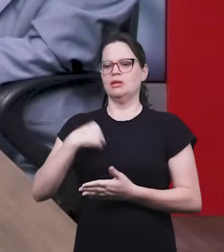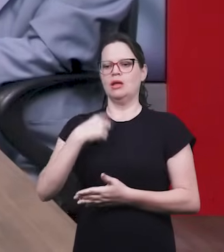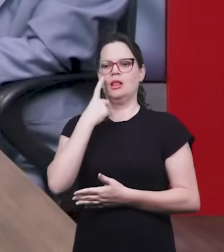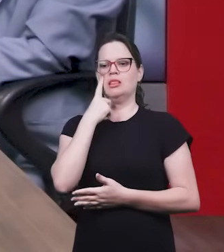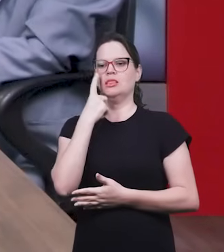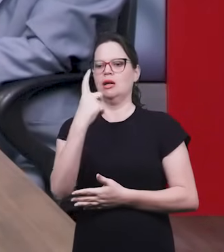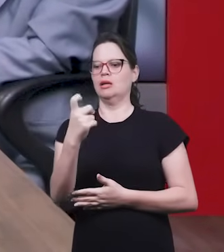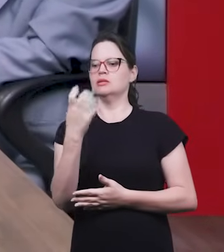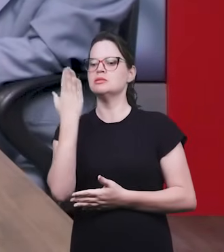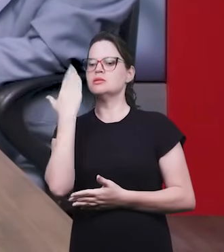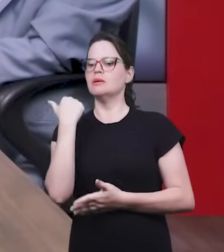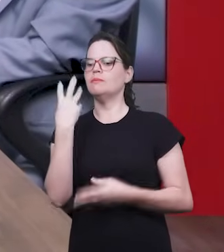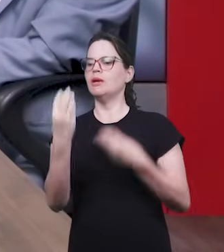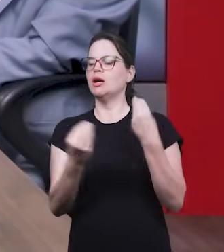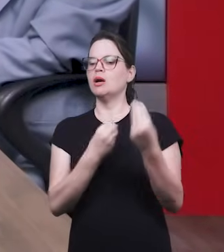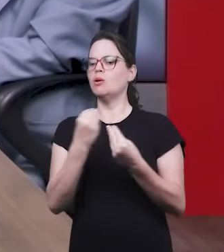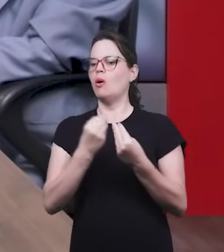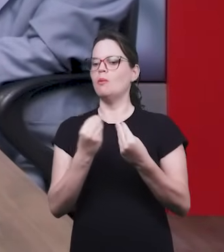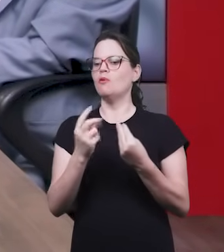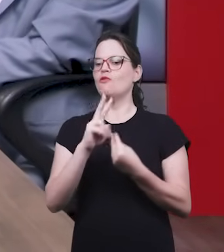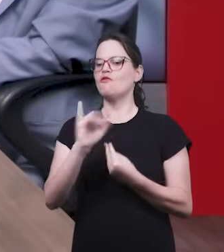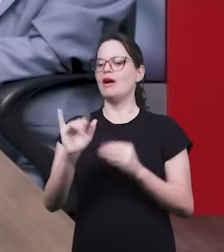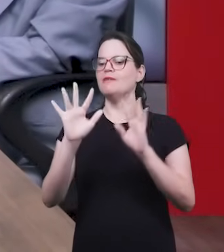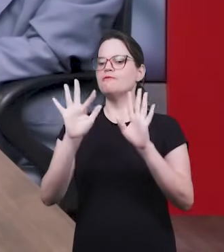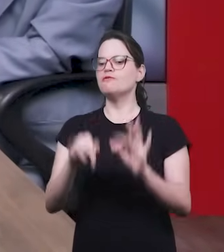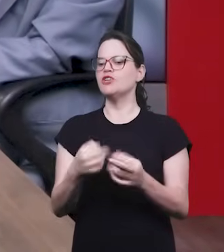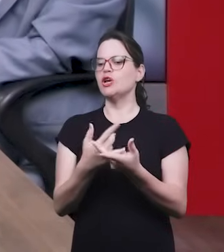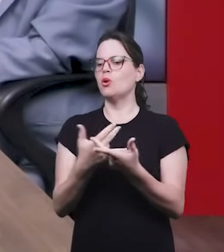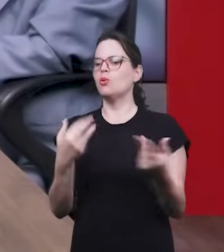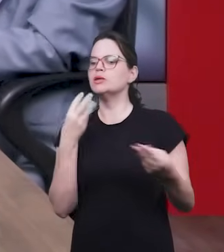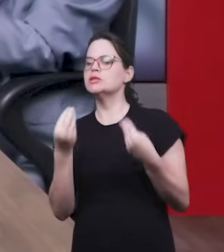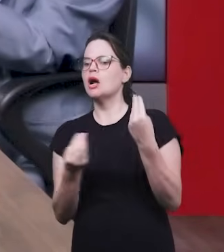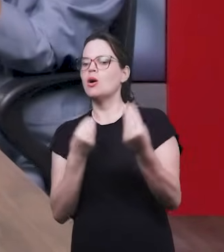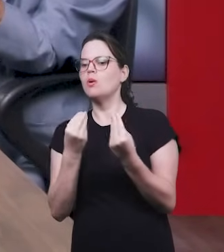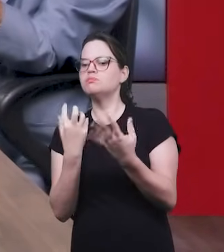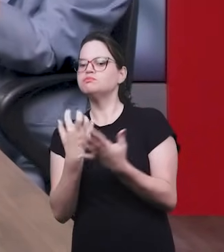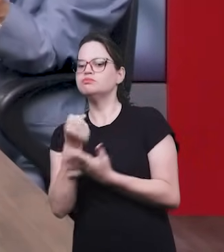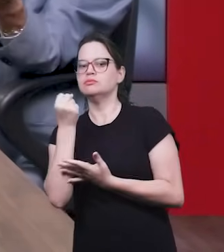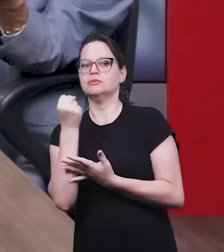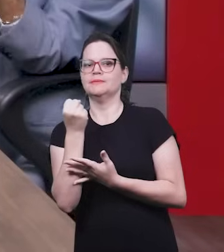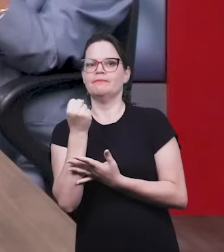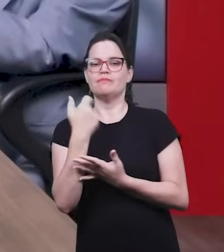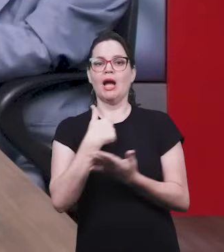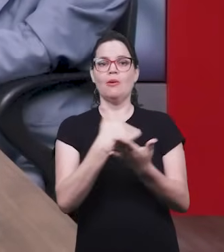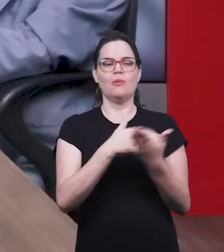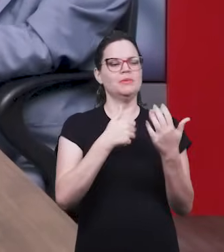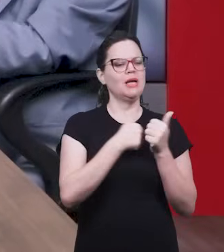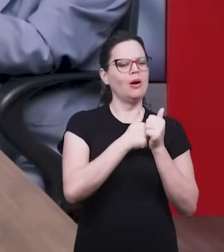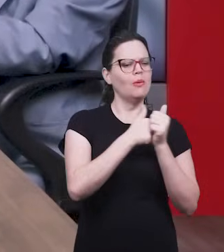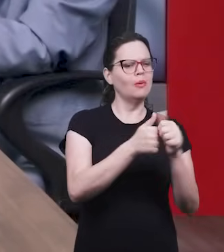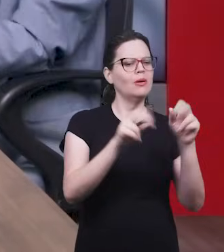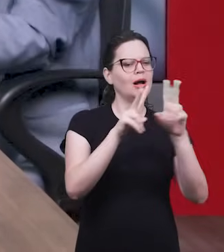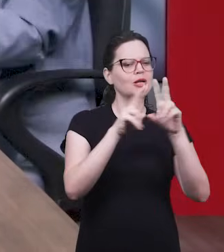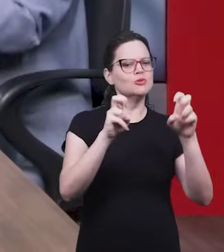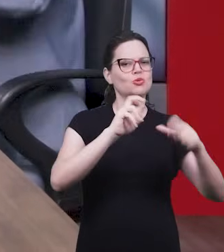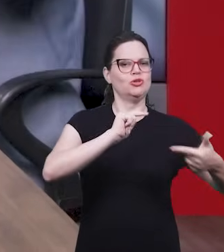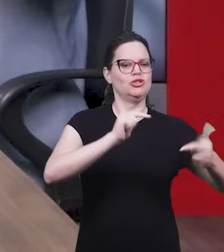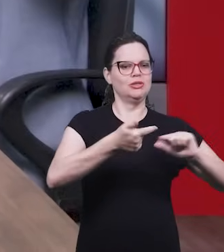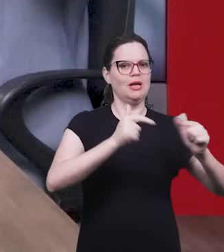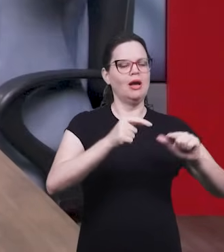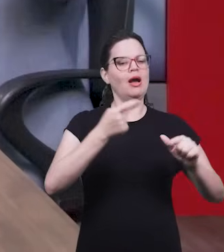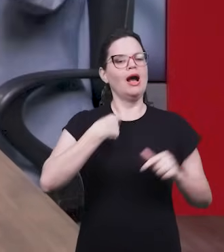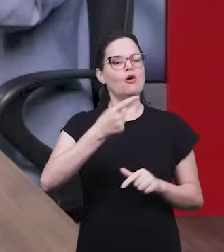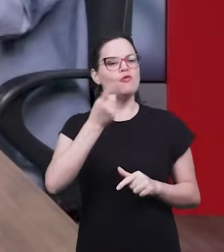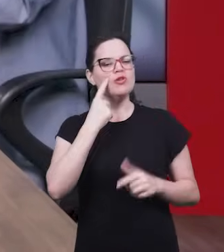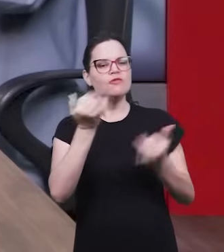porque eu comecei a acompanhar Israel. Então você pode ver sobre negócio dos mares, eu guardei tudo,